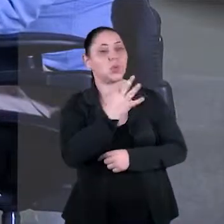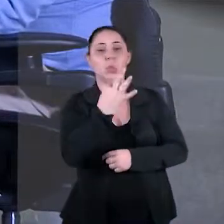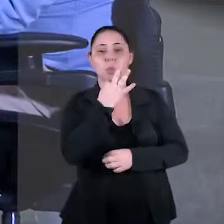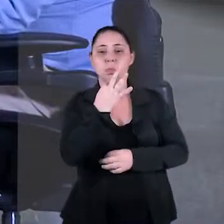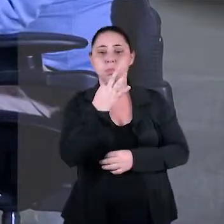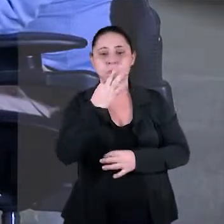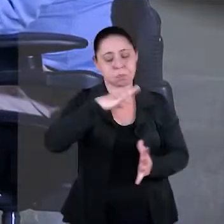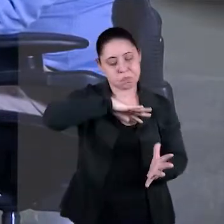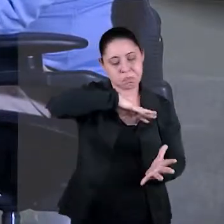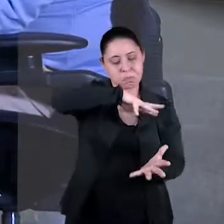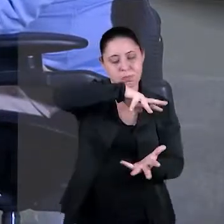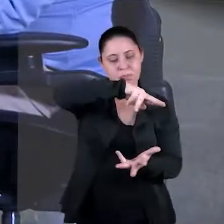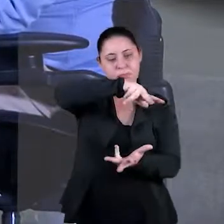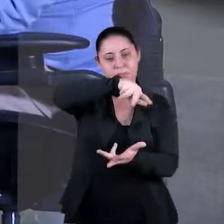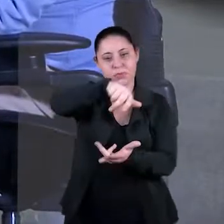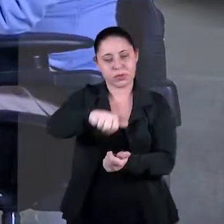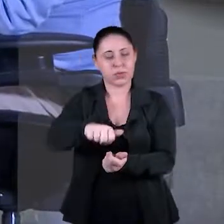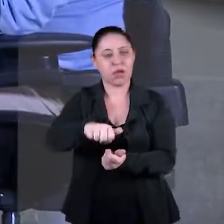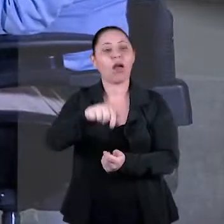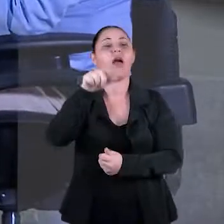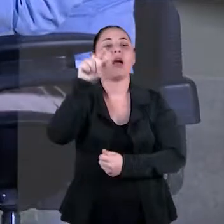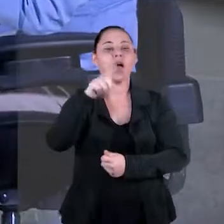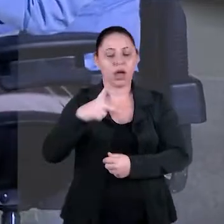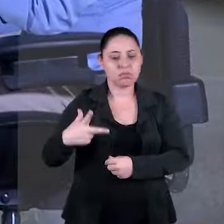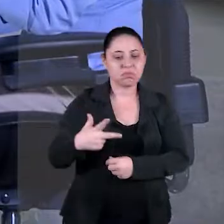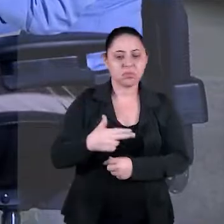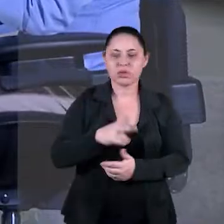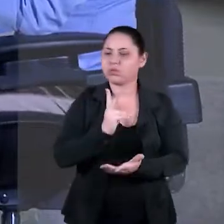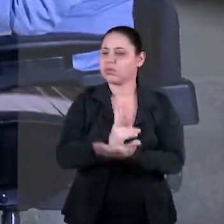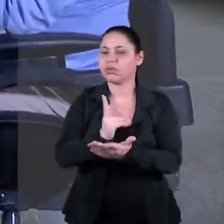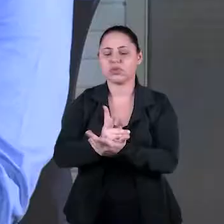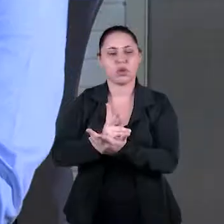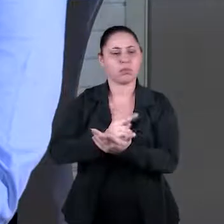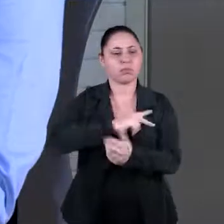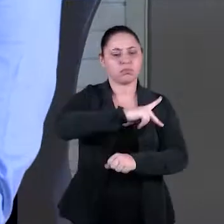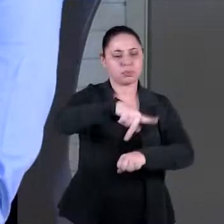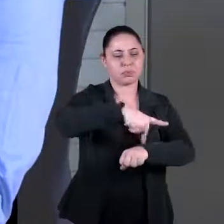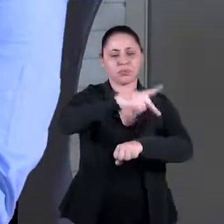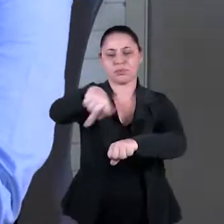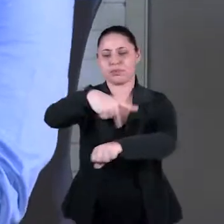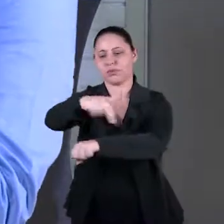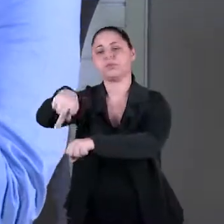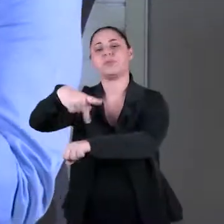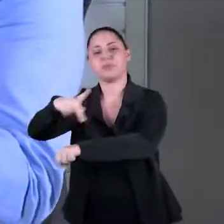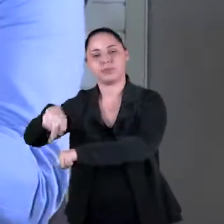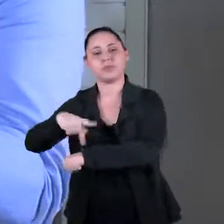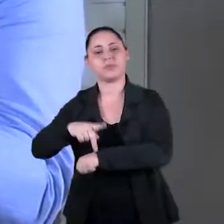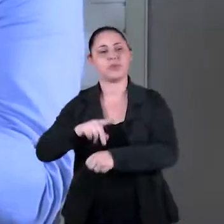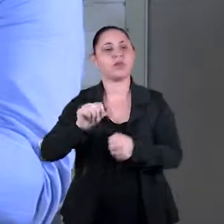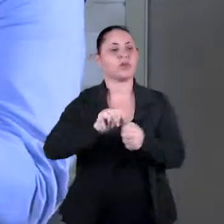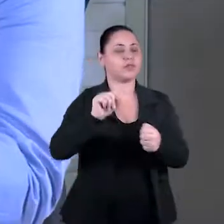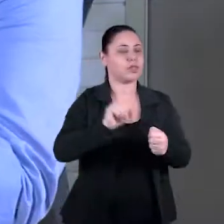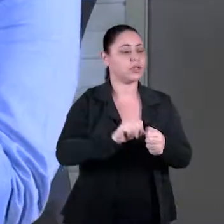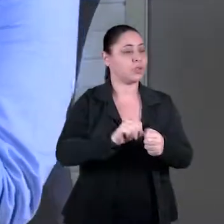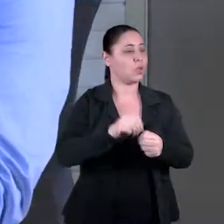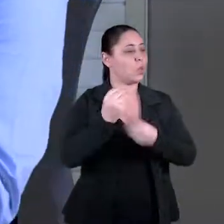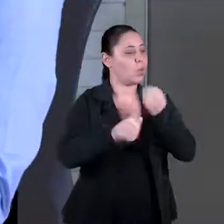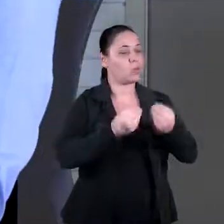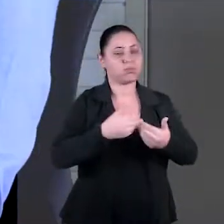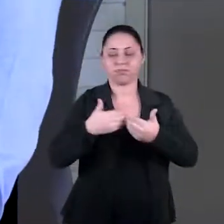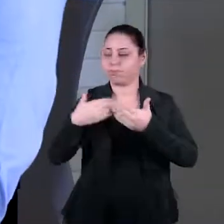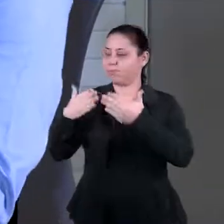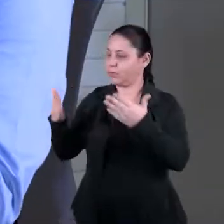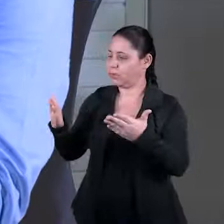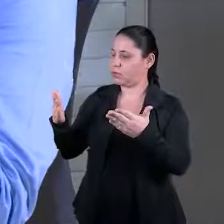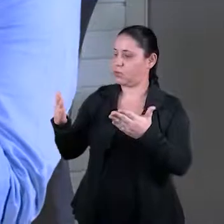né, mundialmente, né? É uma cirurgia muito realizada a nível de mundo. E como você falou na abertura, terceira tipo de